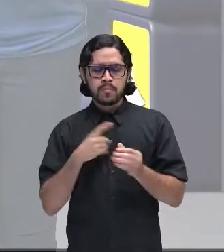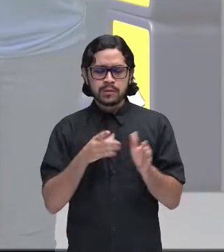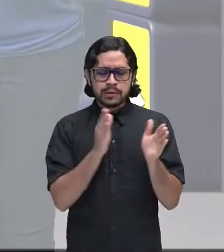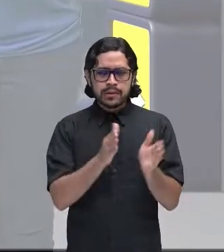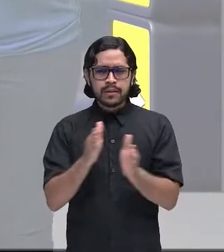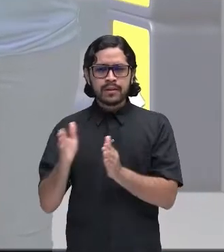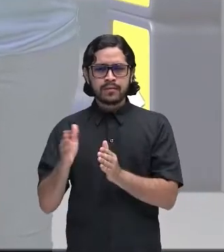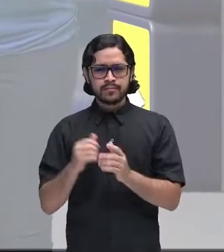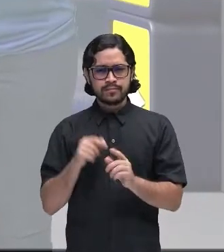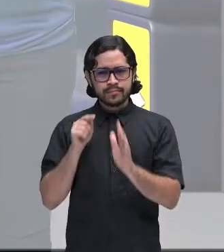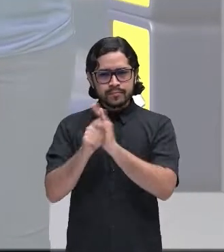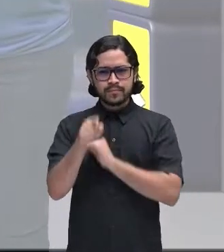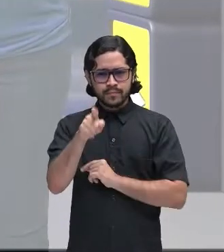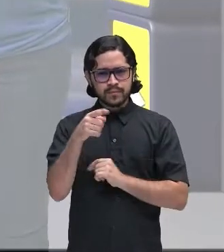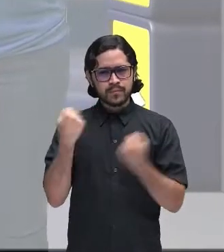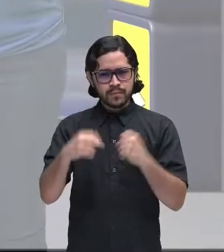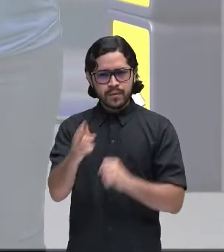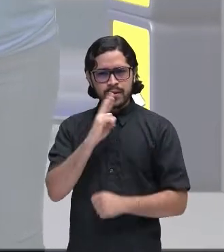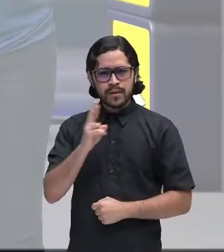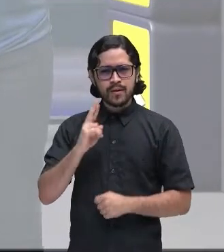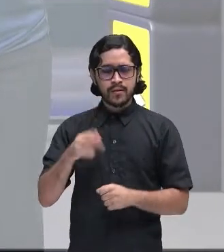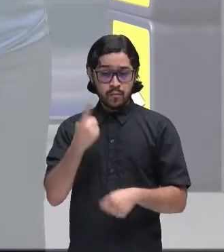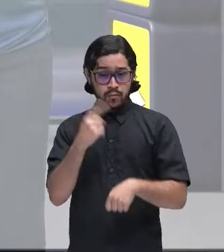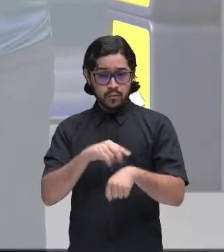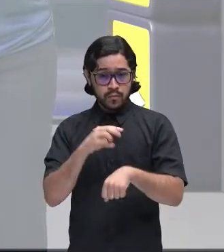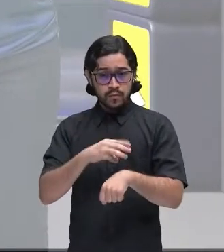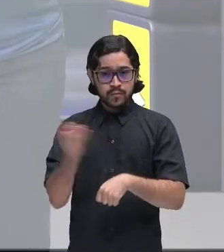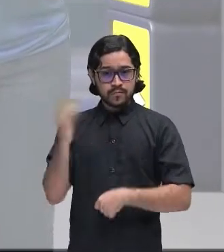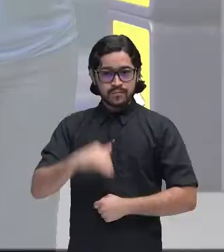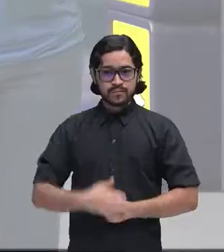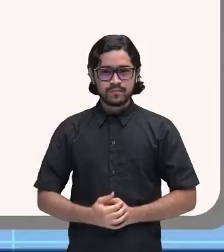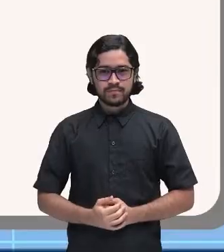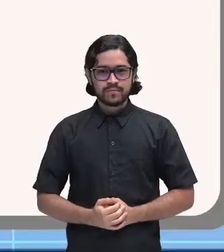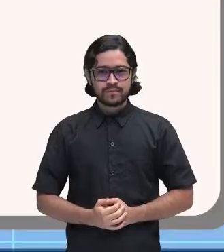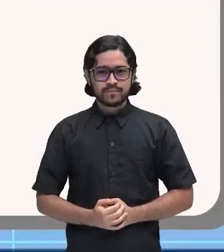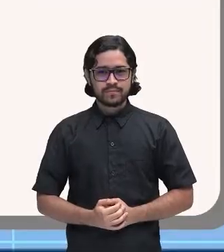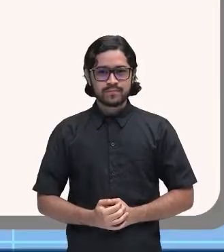Vou dar um minutinho aí para vocês pensarem e já retorno com a resposta.